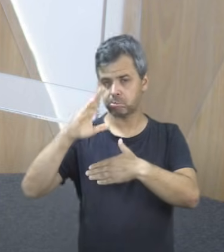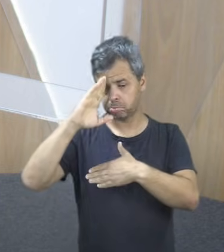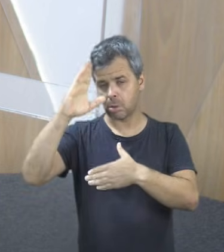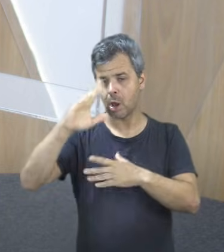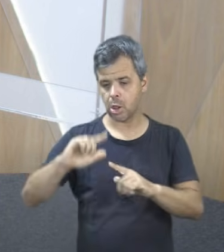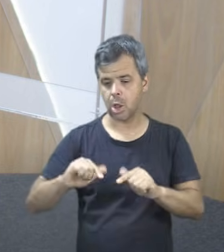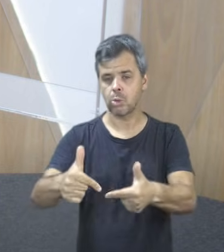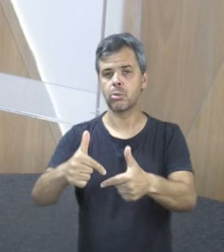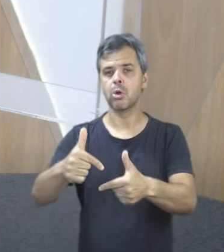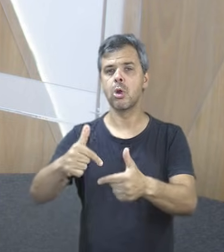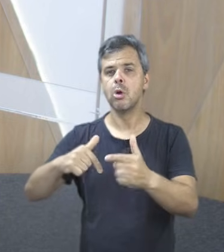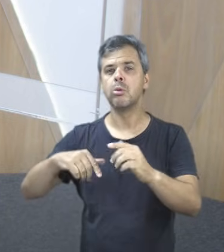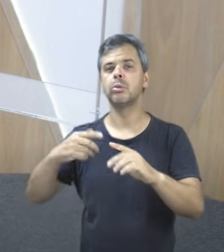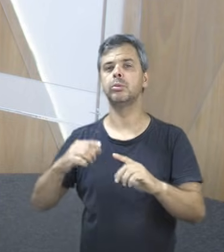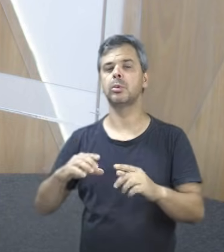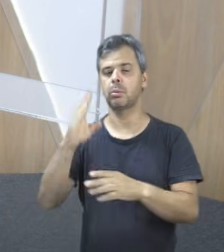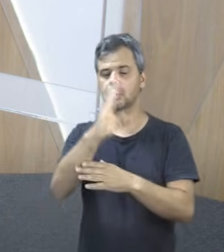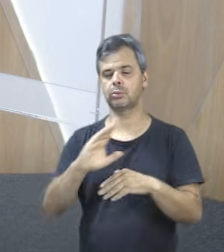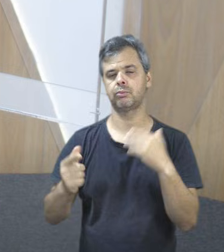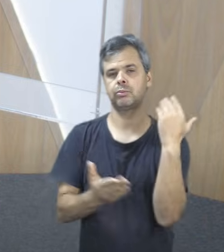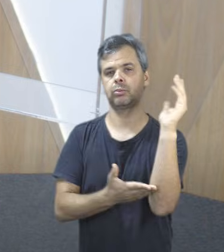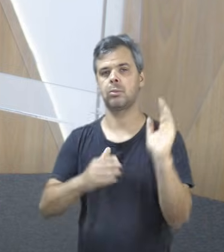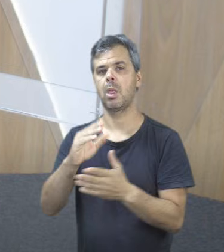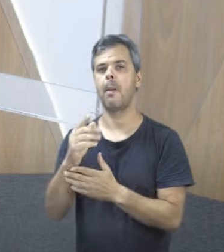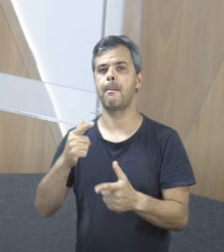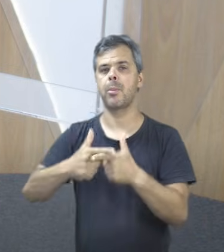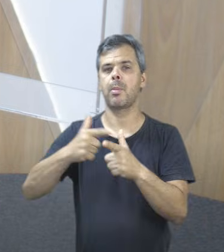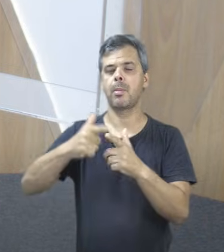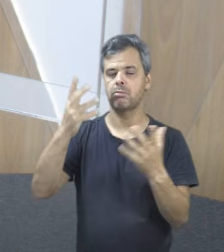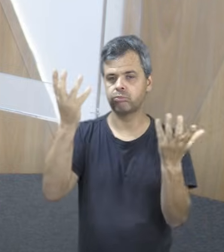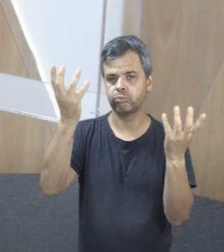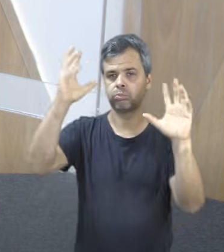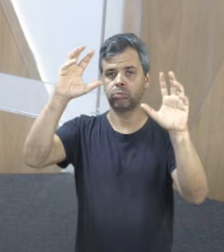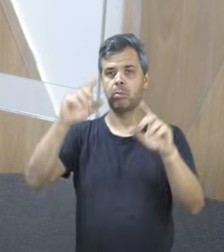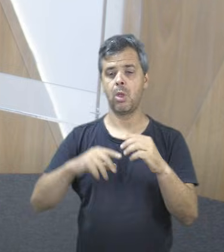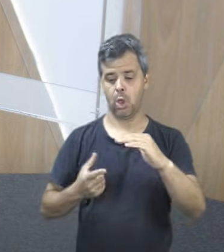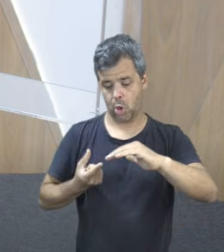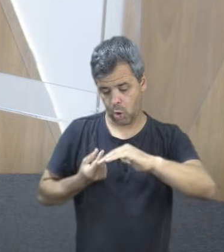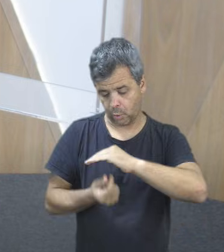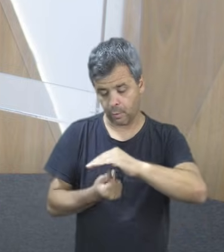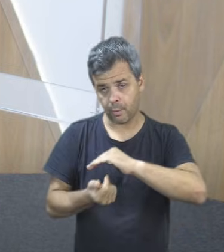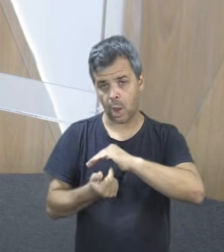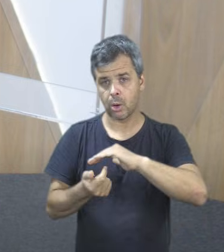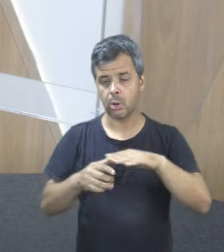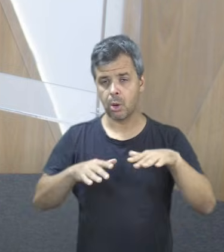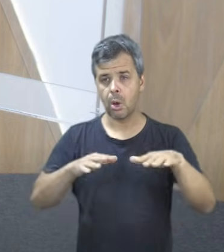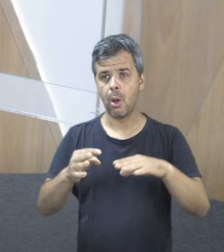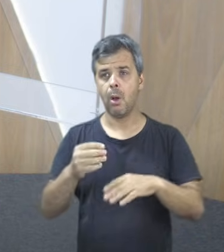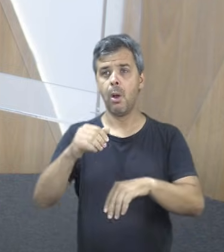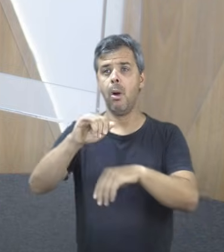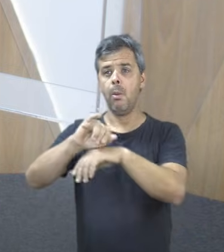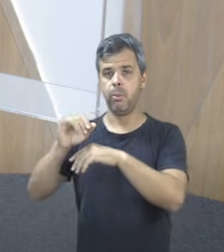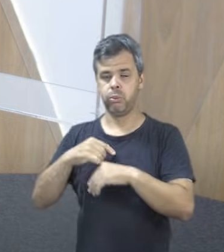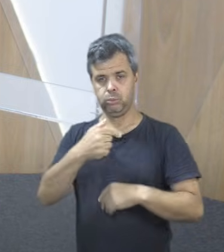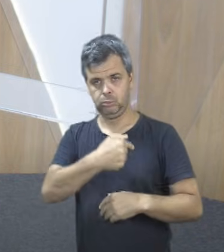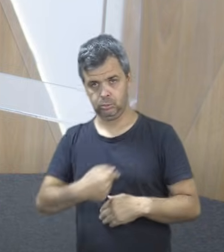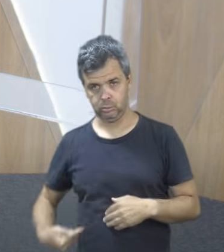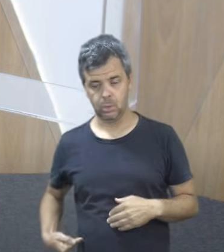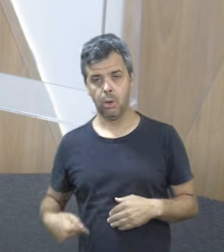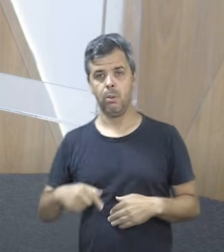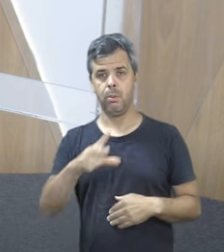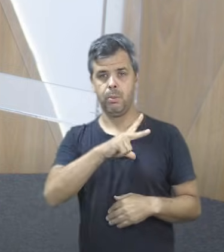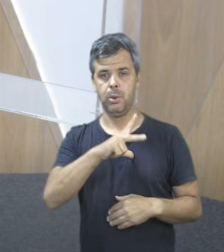global contra o desmatamento e no enfrentamento à crise climática. O fundo busca mobilizar capital público e privado